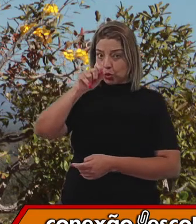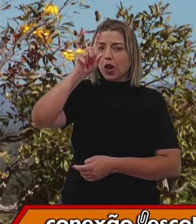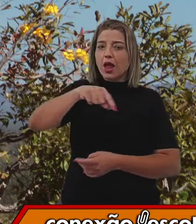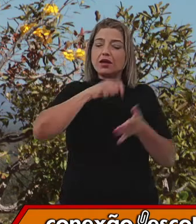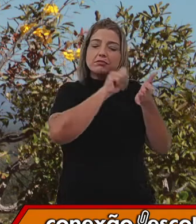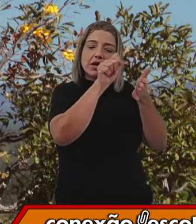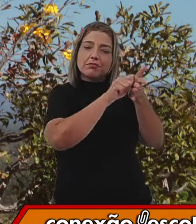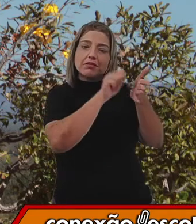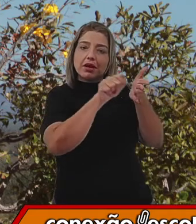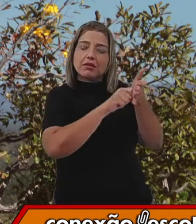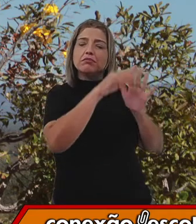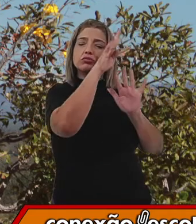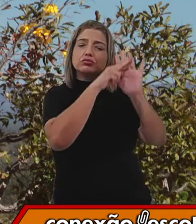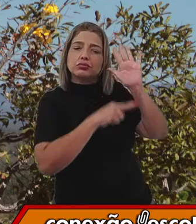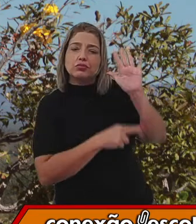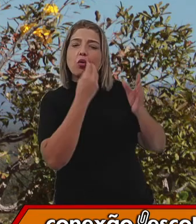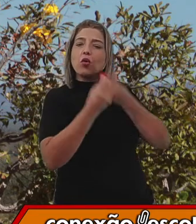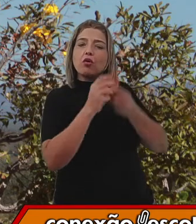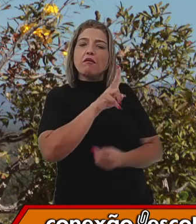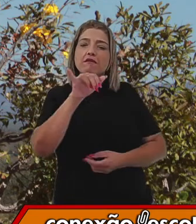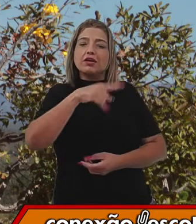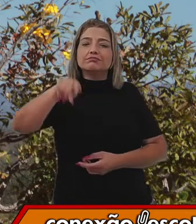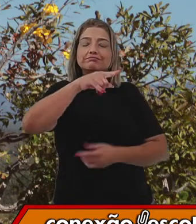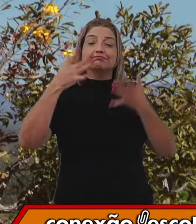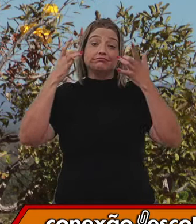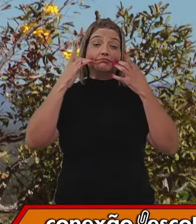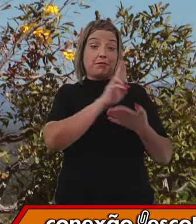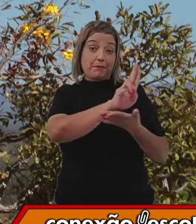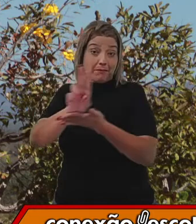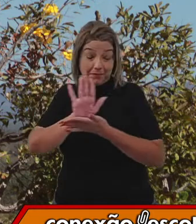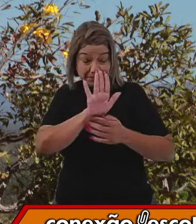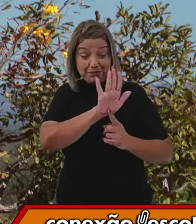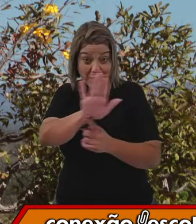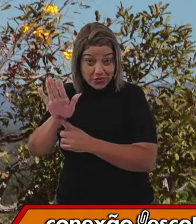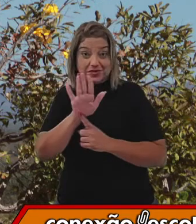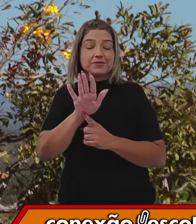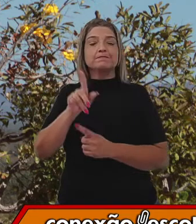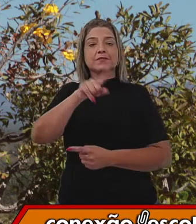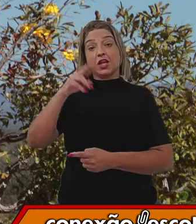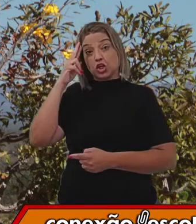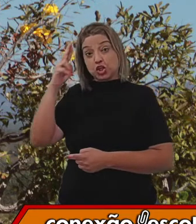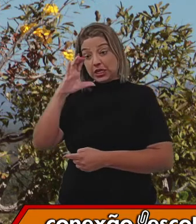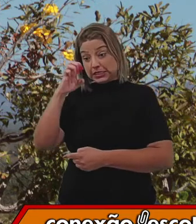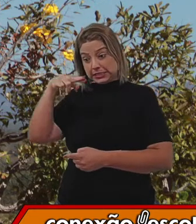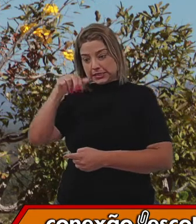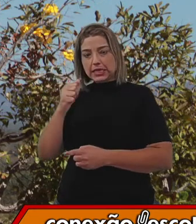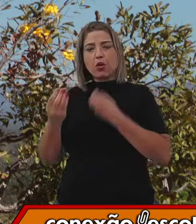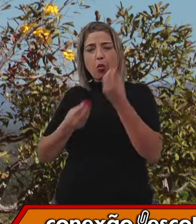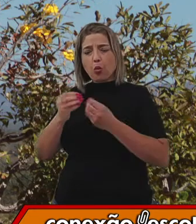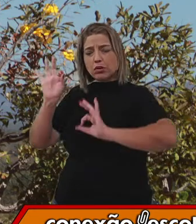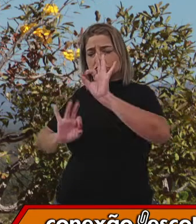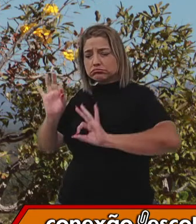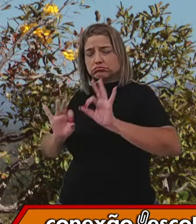as falas dos atores. O diretor de cena cuida de toda a atividade dos bastidores durante a produção. O